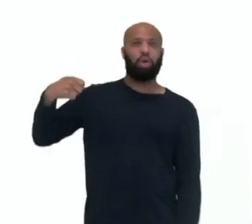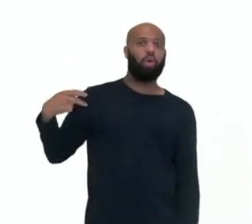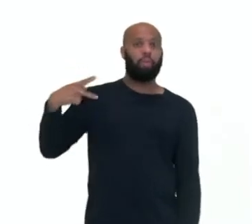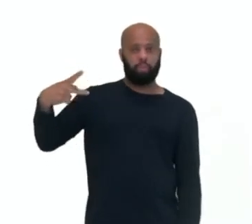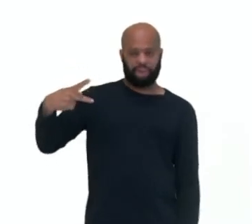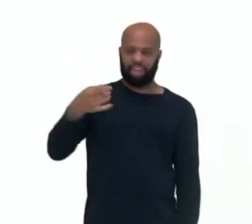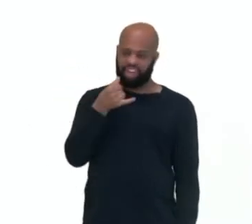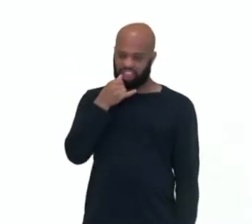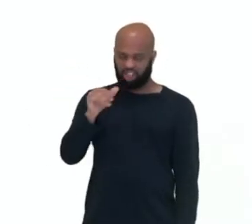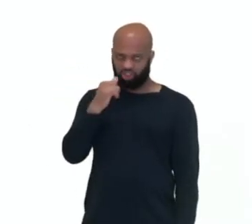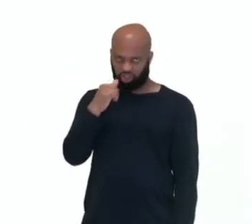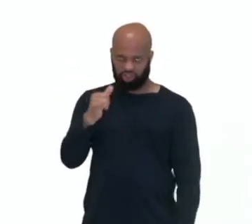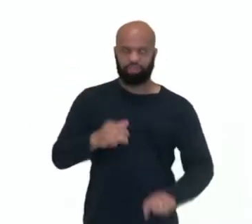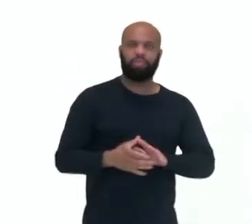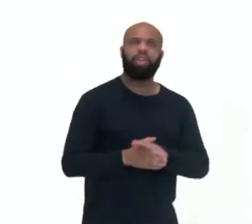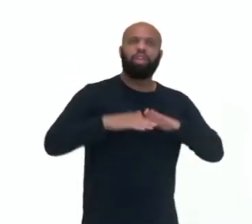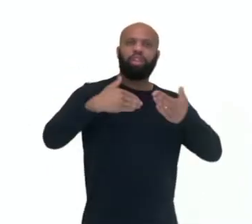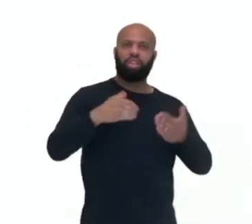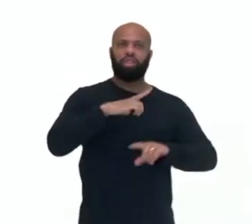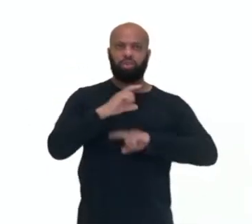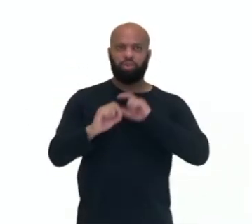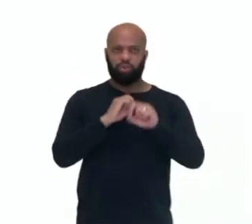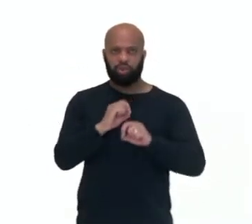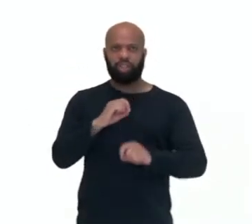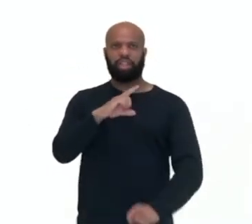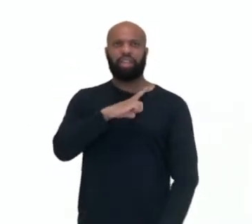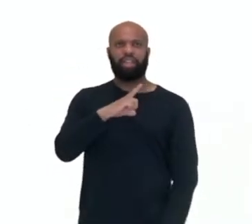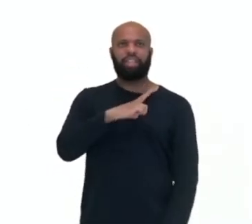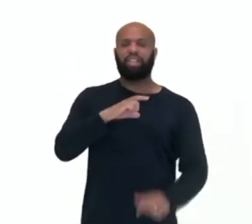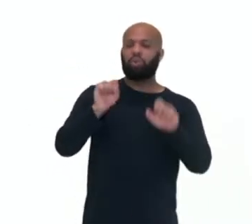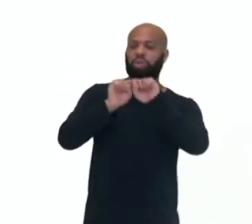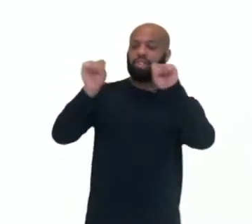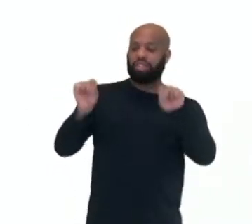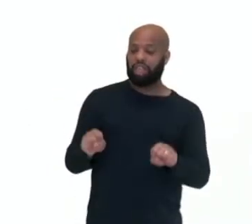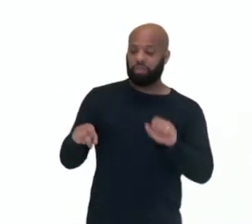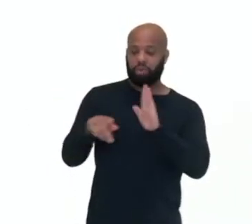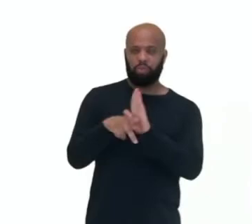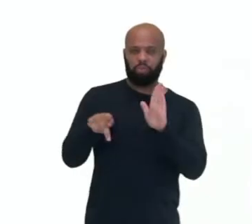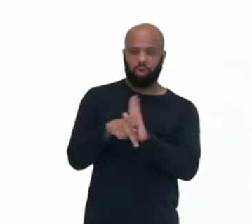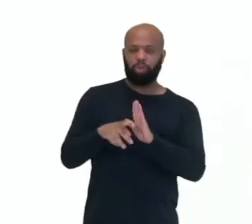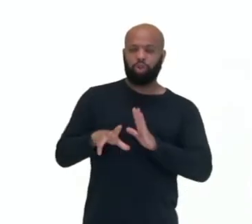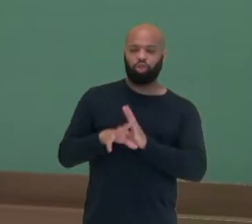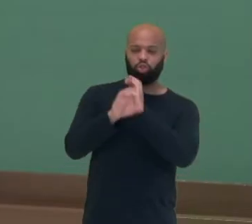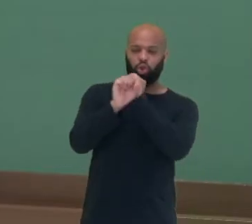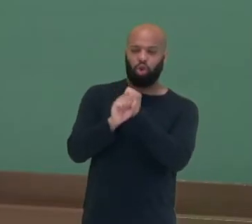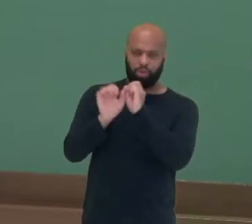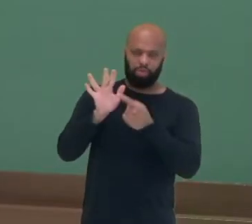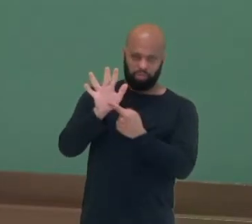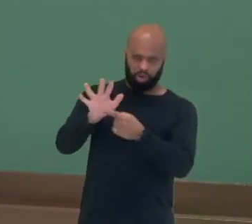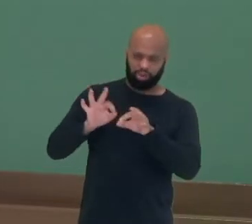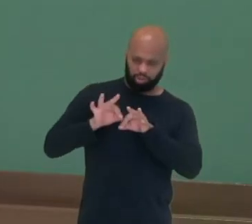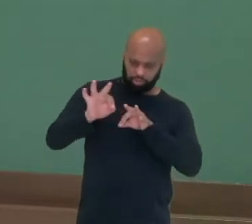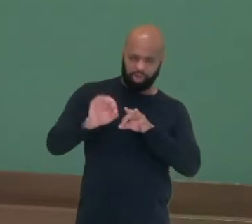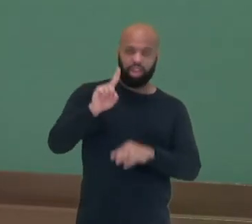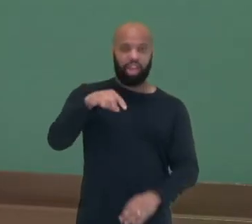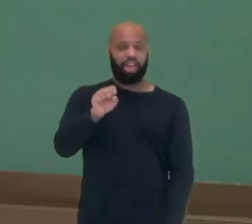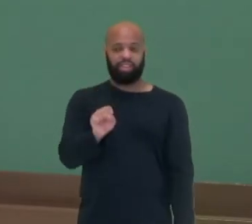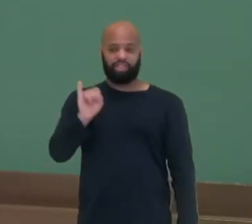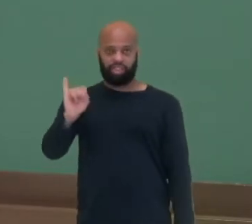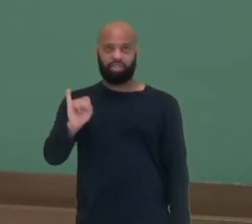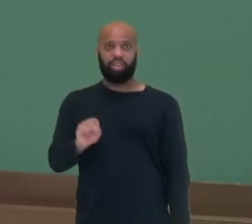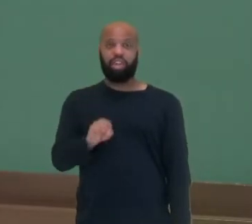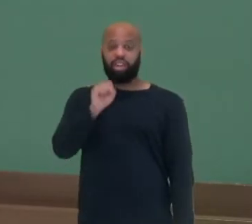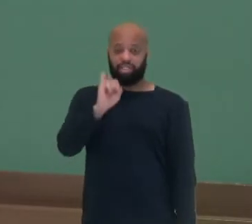No Sistema Internacional de Unidades, que é o SI, essa potência elétrica ela é medida em